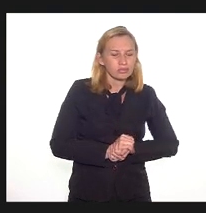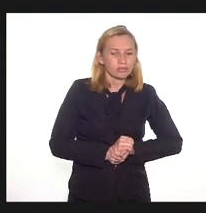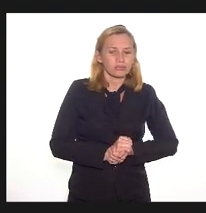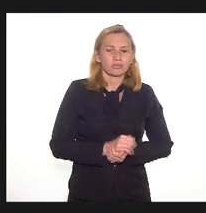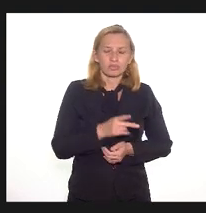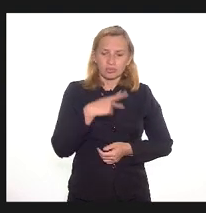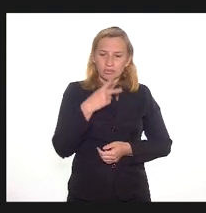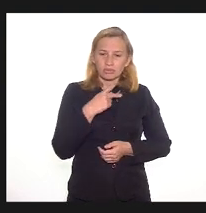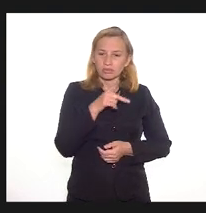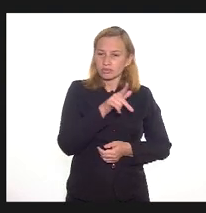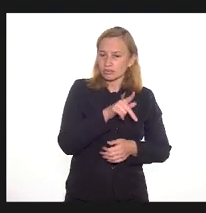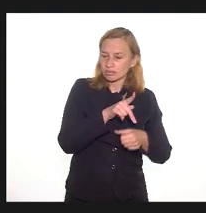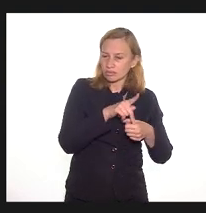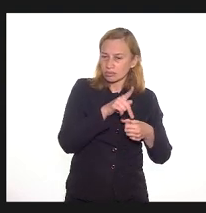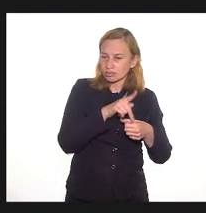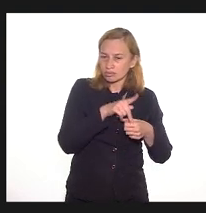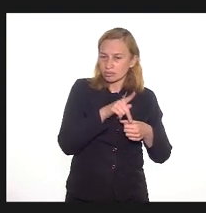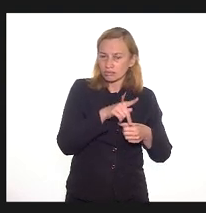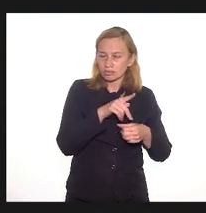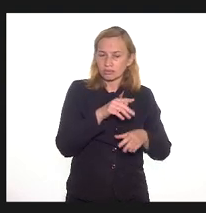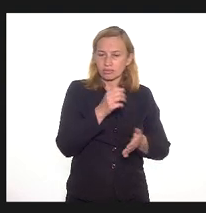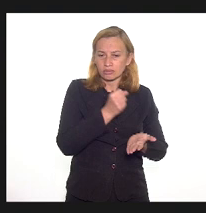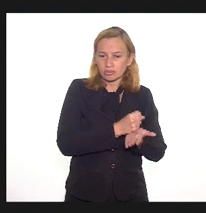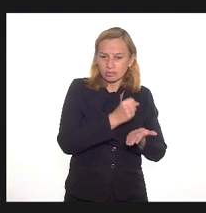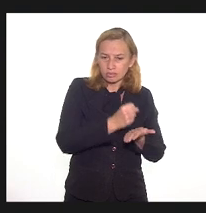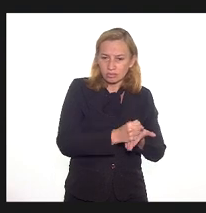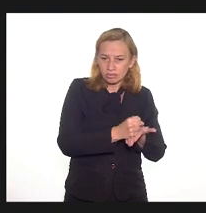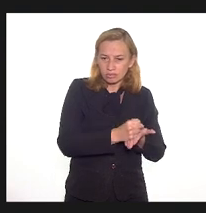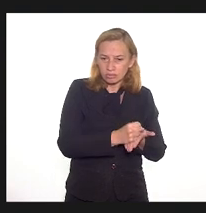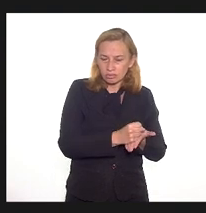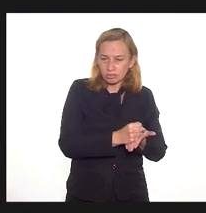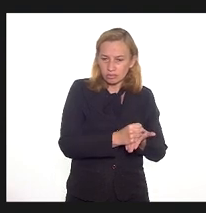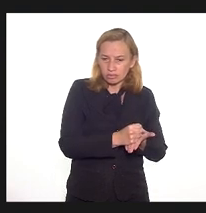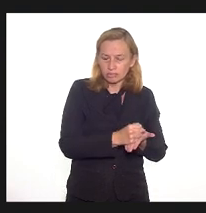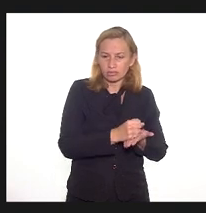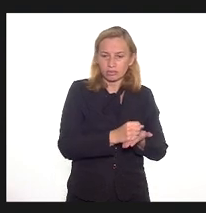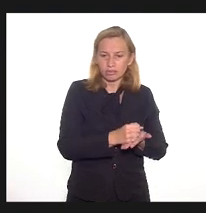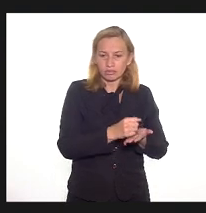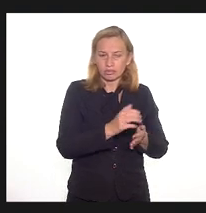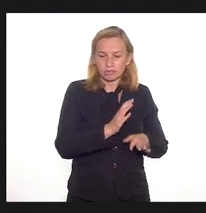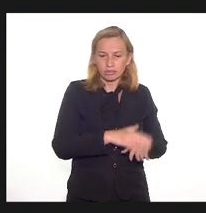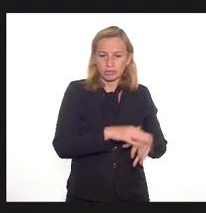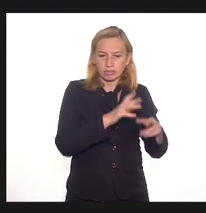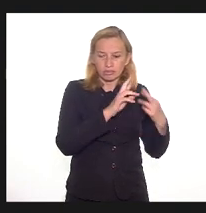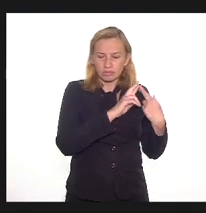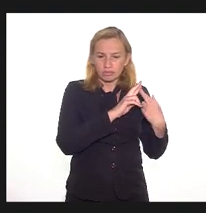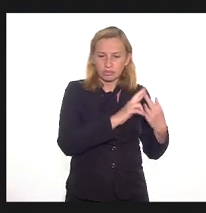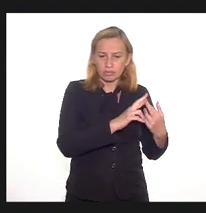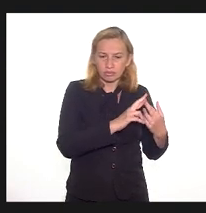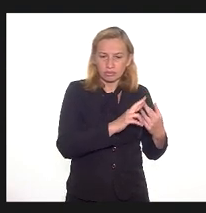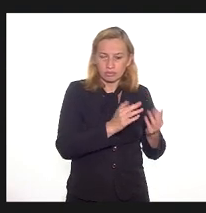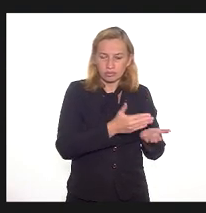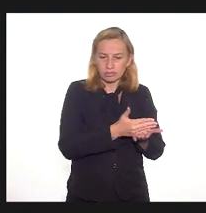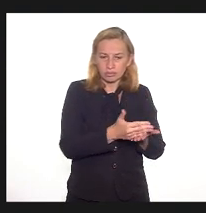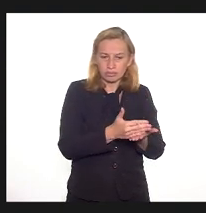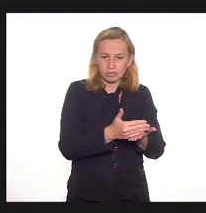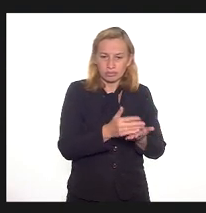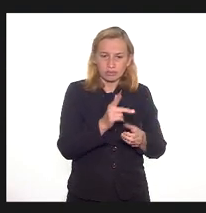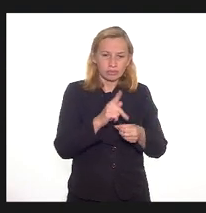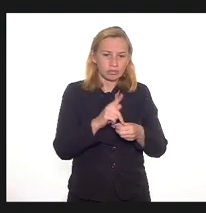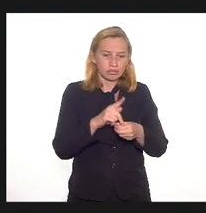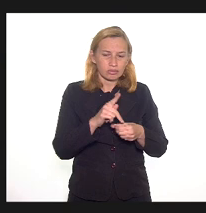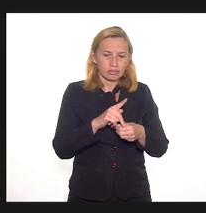destaco que a Petrobras, quando contrata uma fretada, ela só vai desembolsar algum capital quando iniciar a produção de petróleo, ou